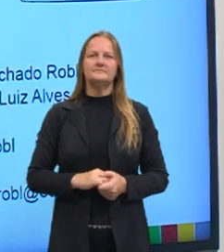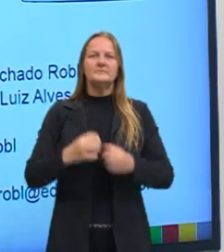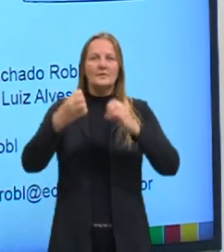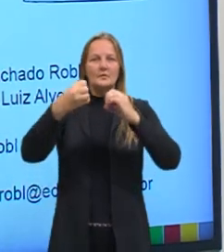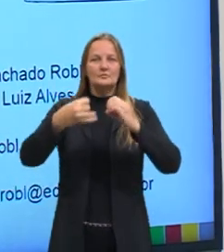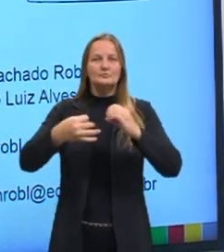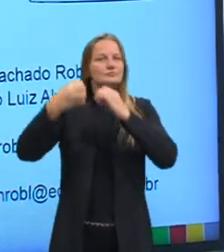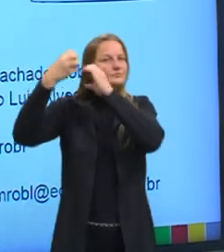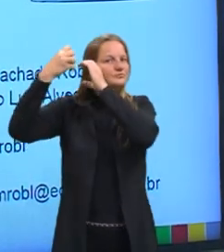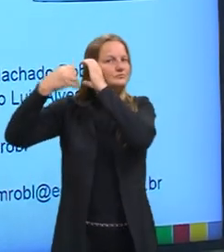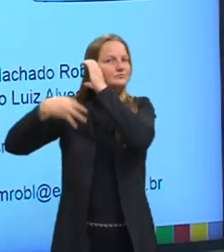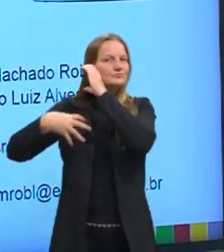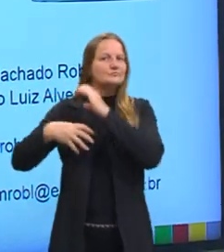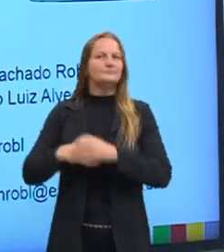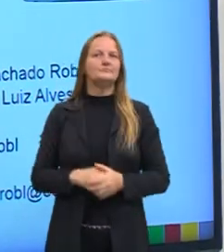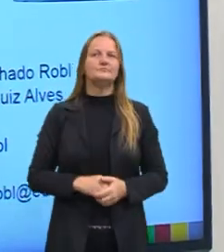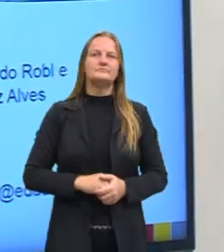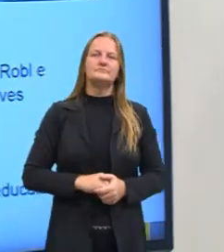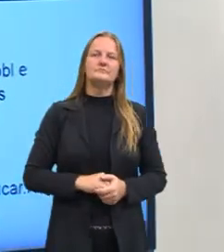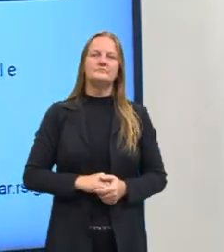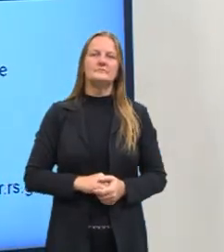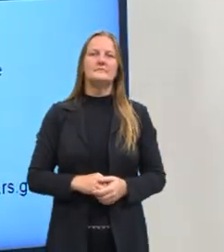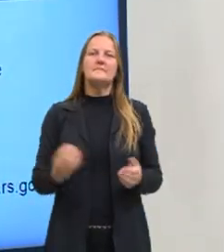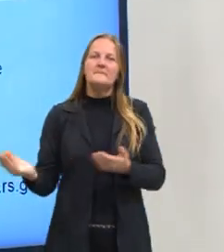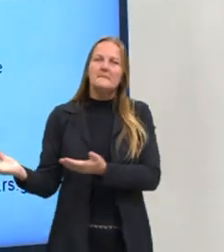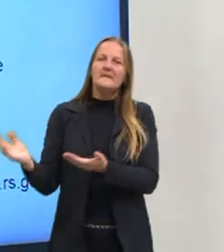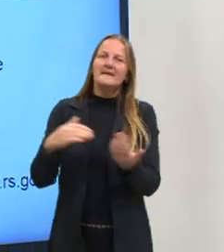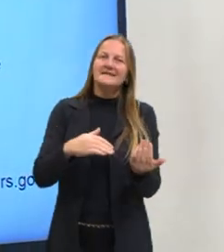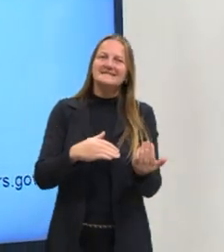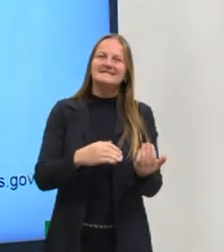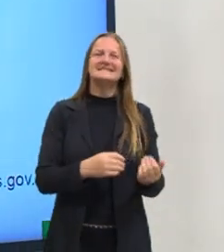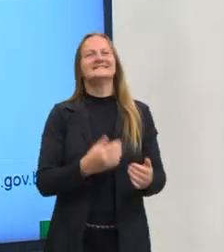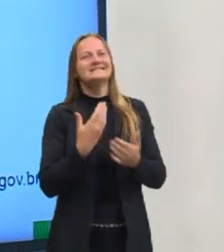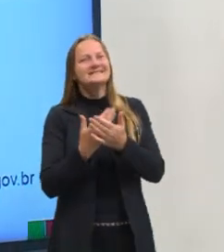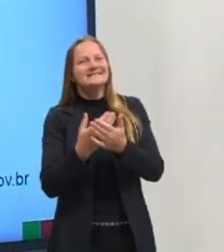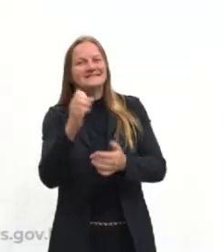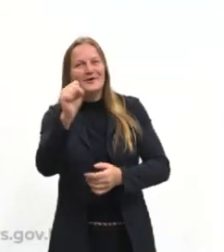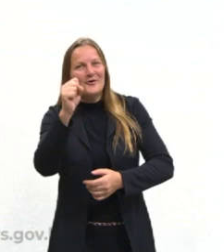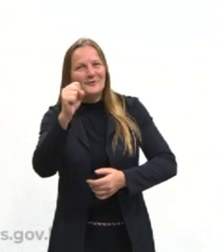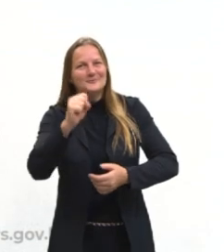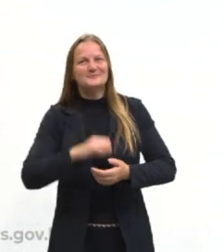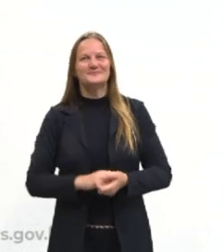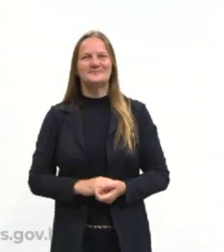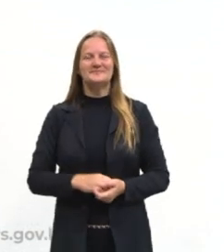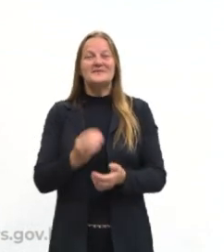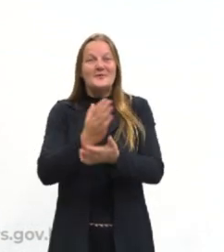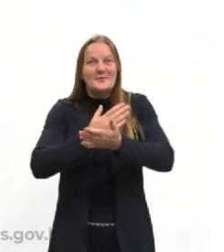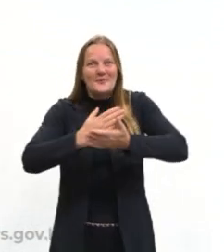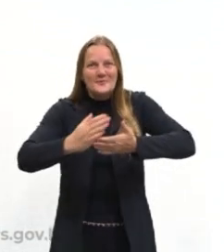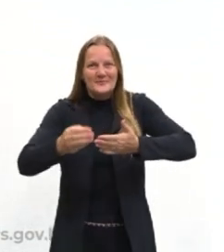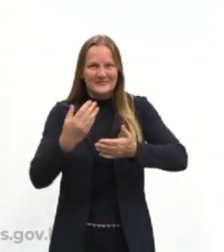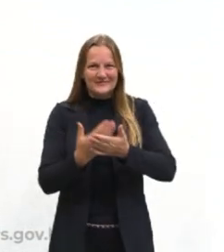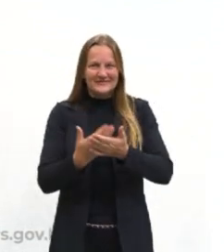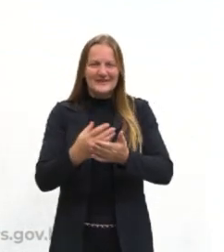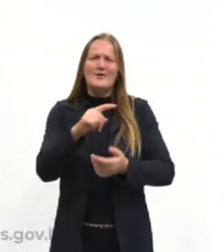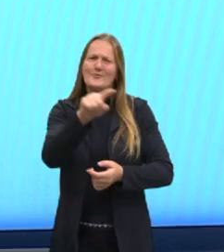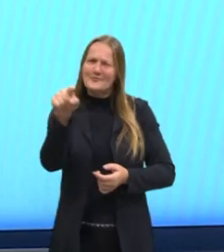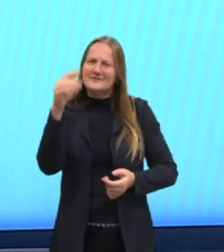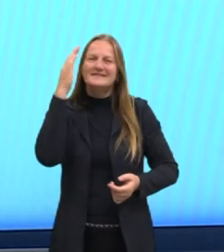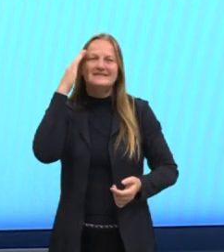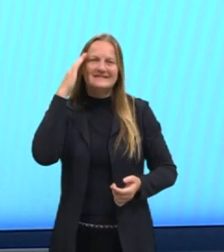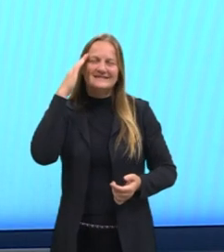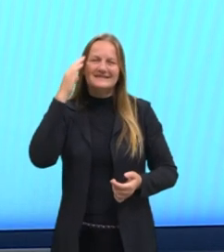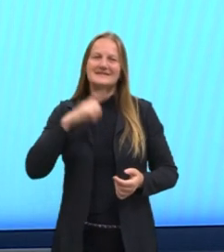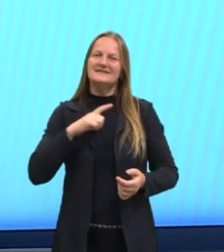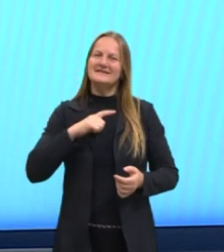aí que eu escrevi Sou eu tá a gurizada vamos lá então para aula 8 horas será publicidade no início das aulas né tu já sabe